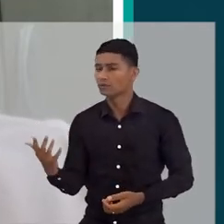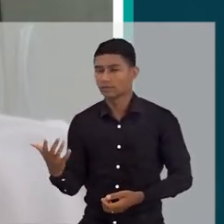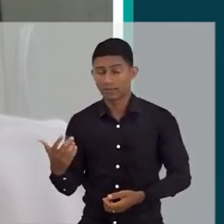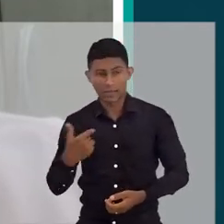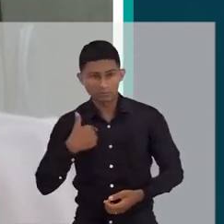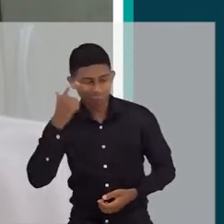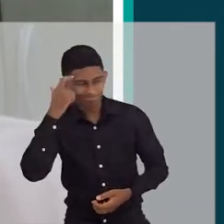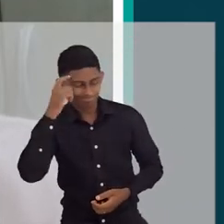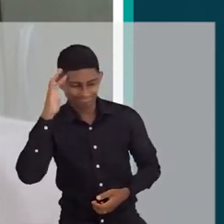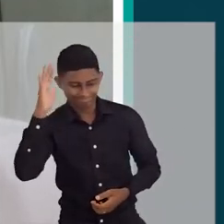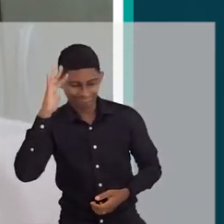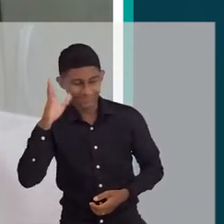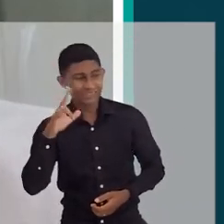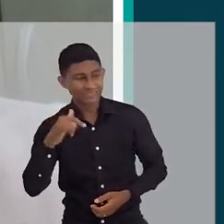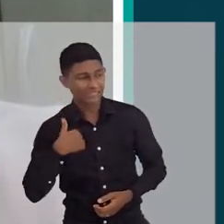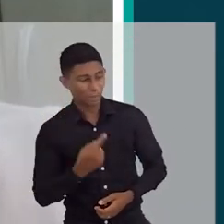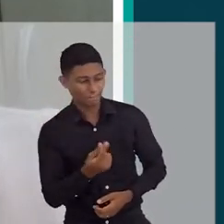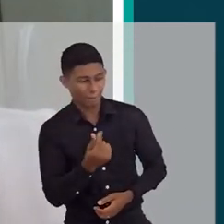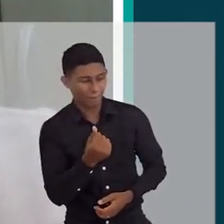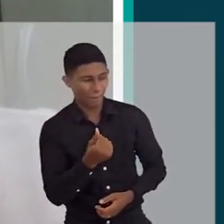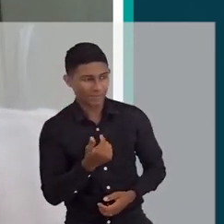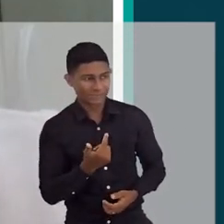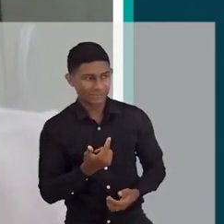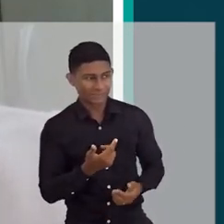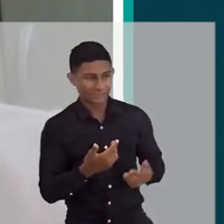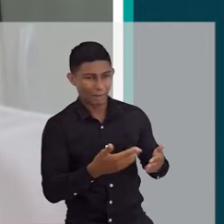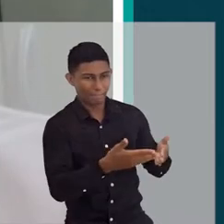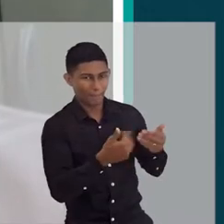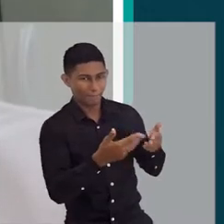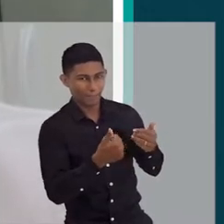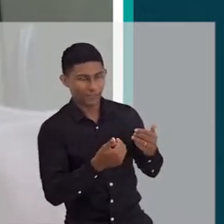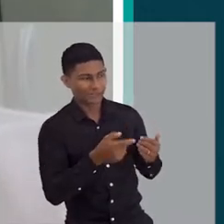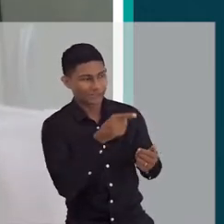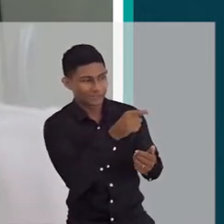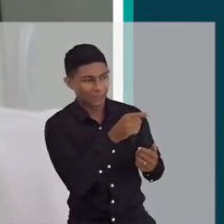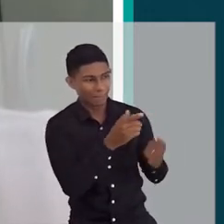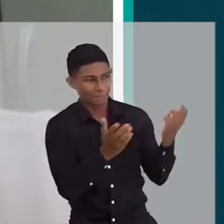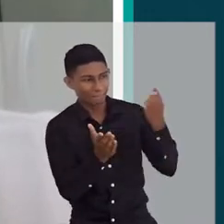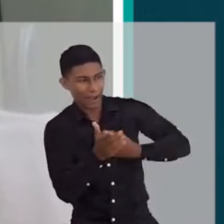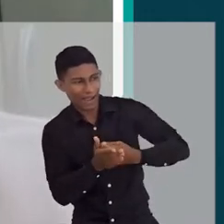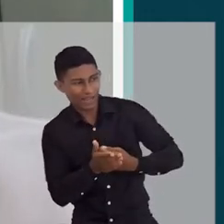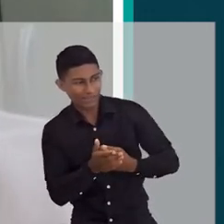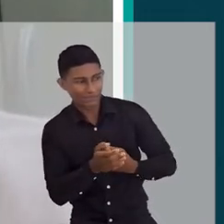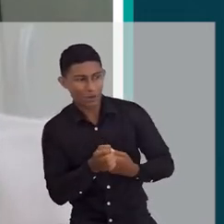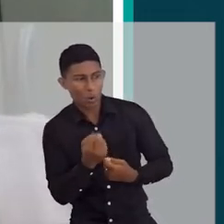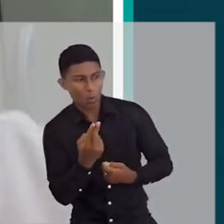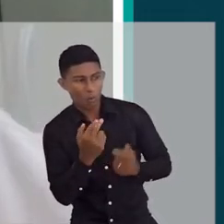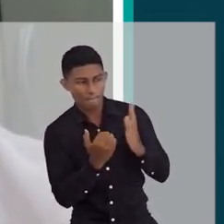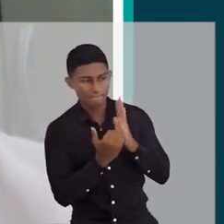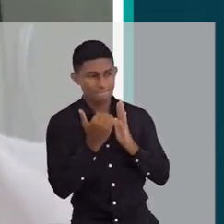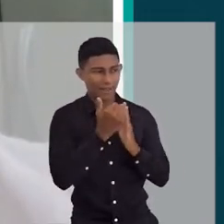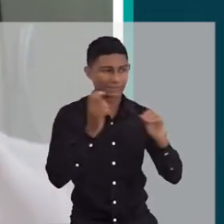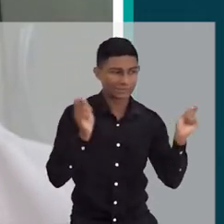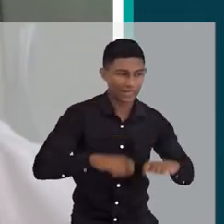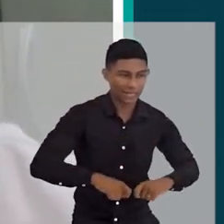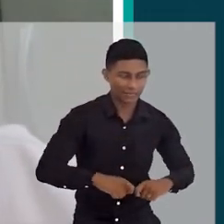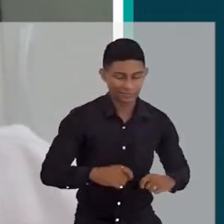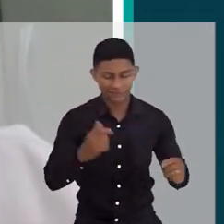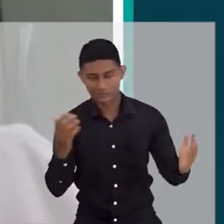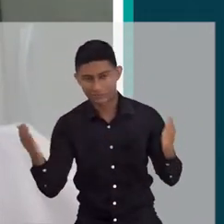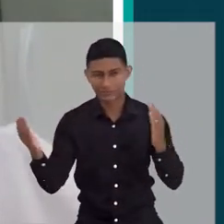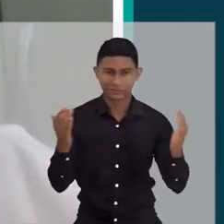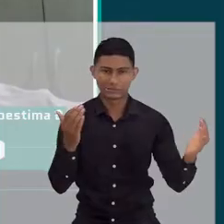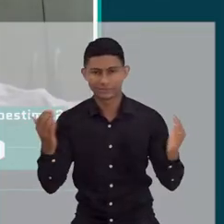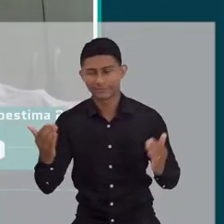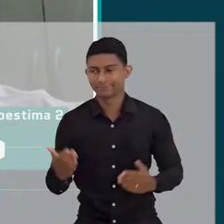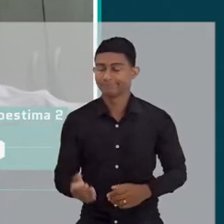mas se eu cobrar tanto, podem não me contratar, mas se eu cobrar menos também, acho que eles podem pagar mais, enfim. É um eterno